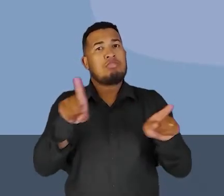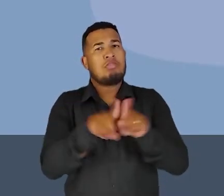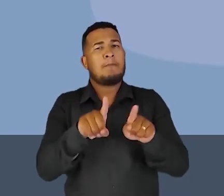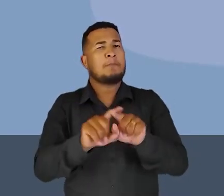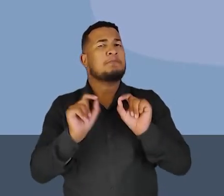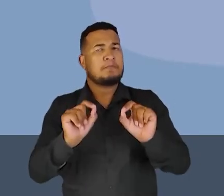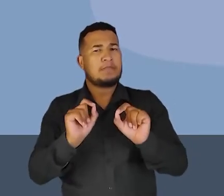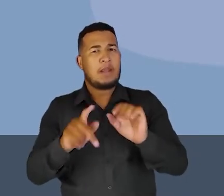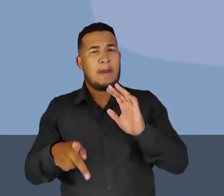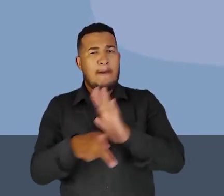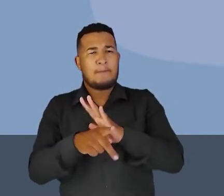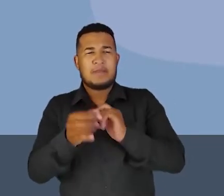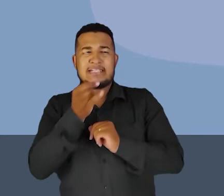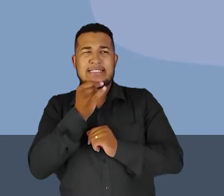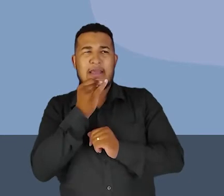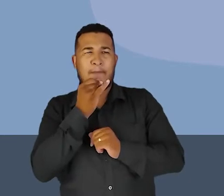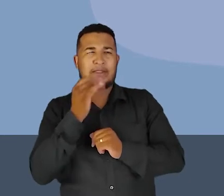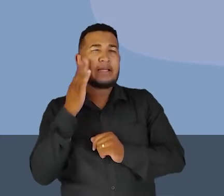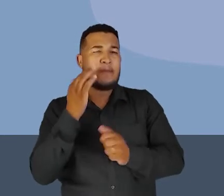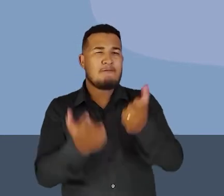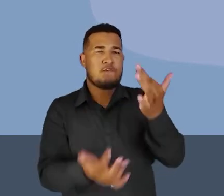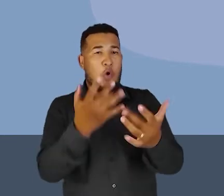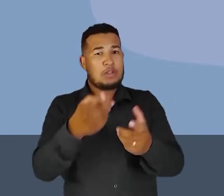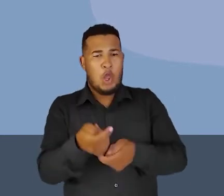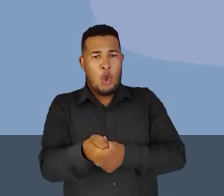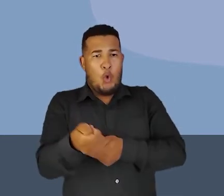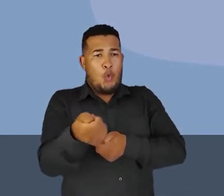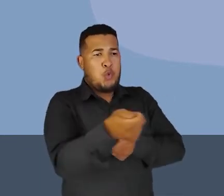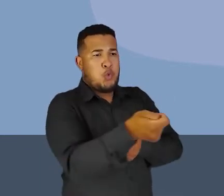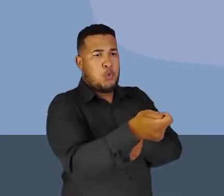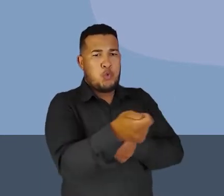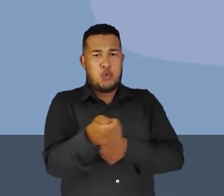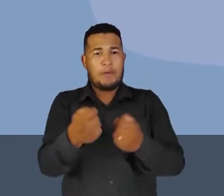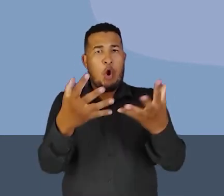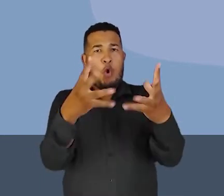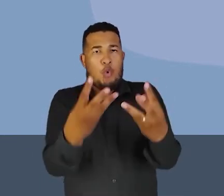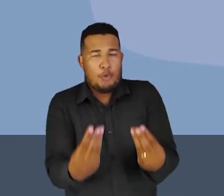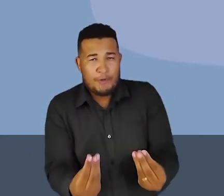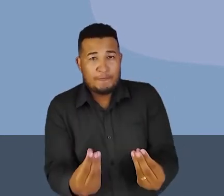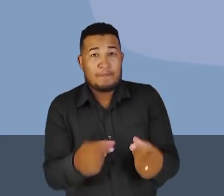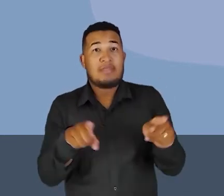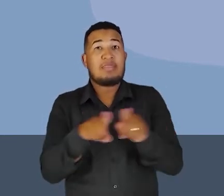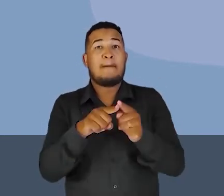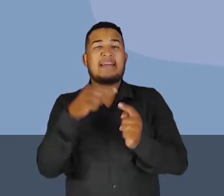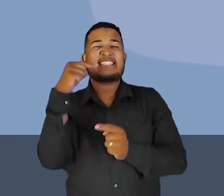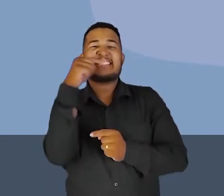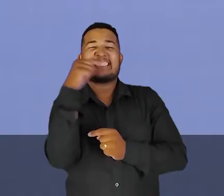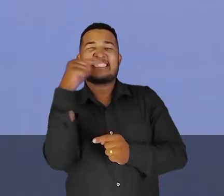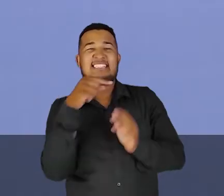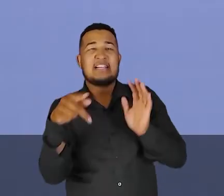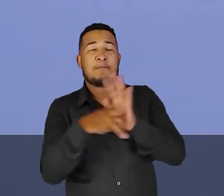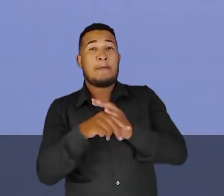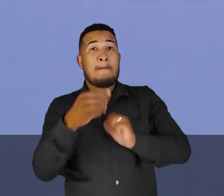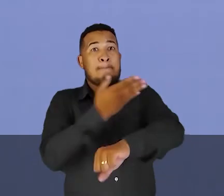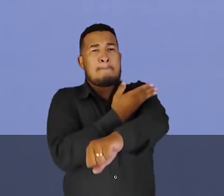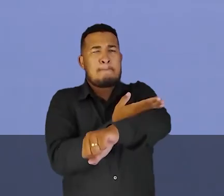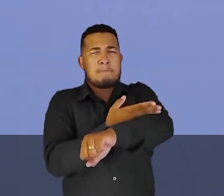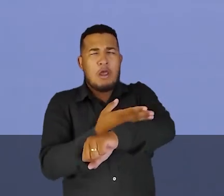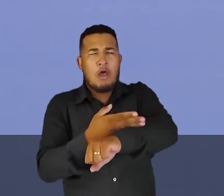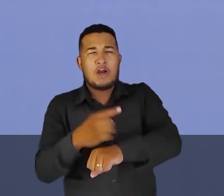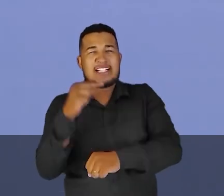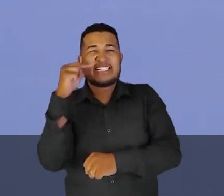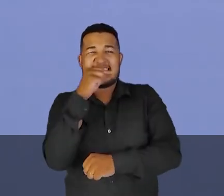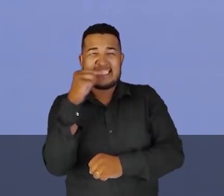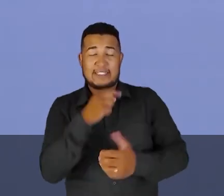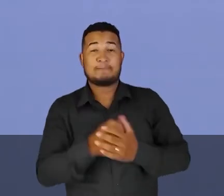em extintores de incêndio e usado em pastas de dente, tá bom? Para clarear dente, ok, pessoal? Então, a gente tem